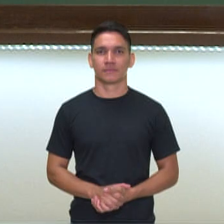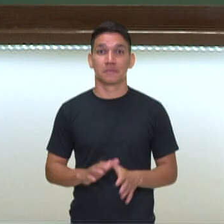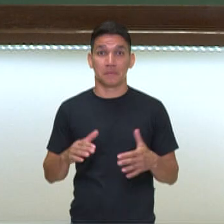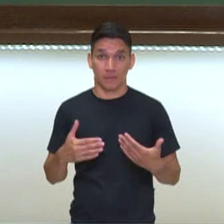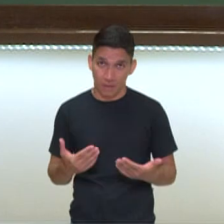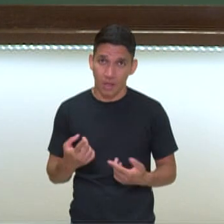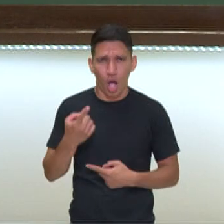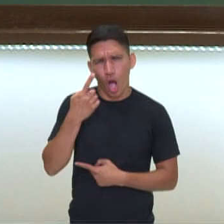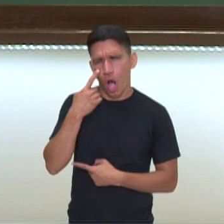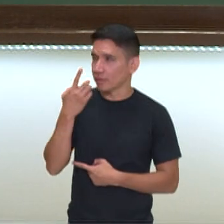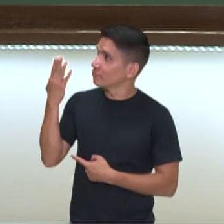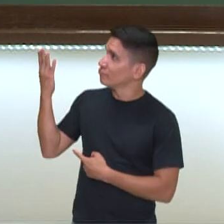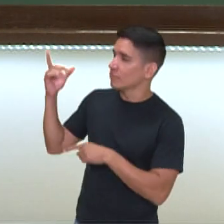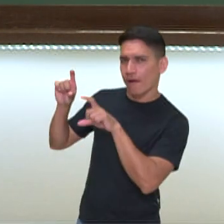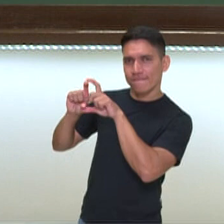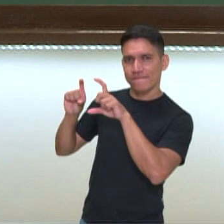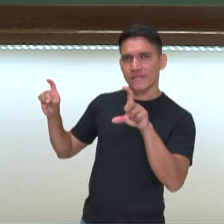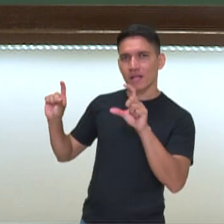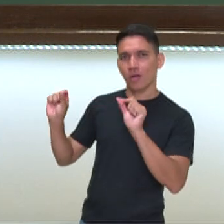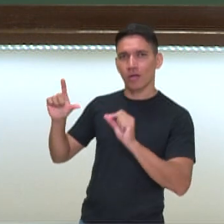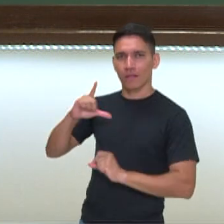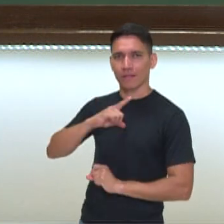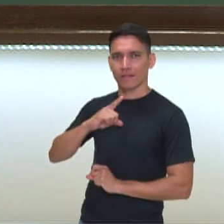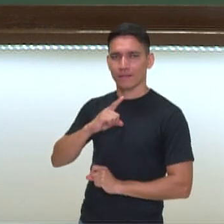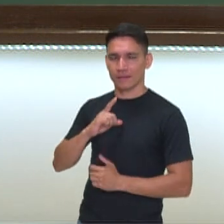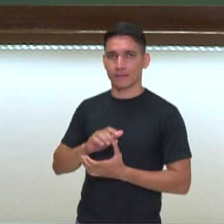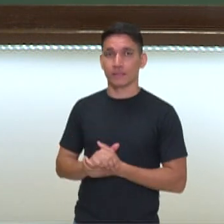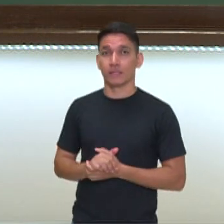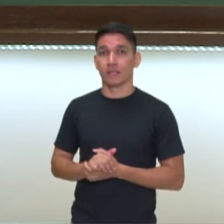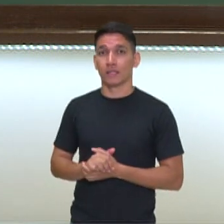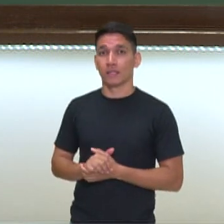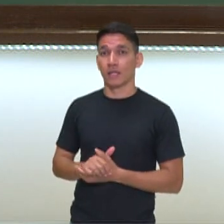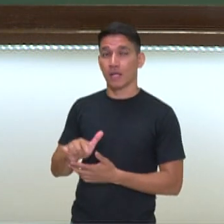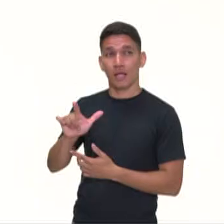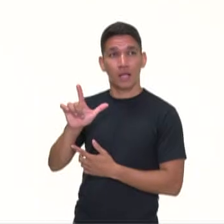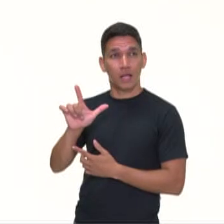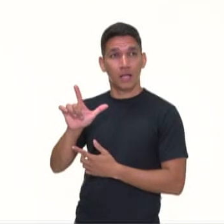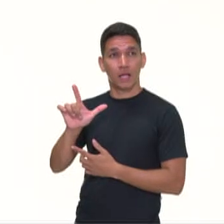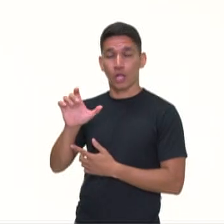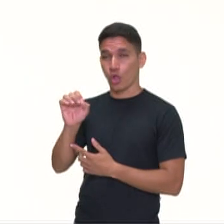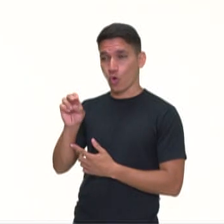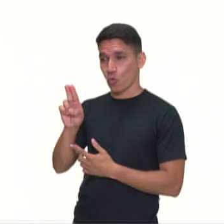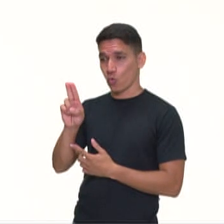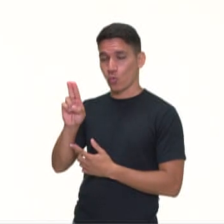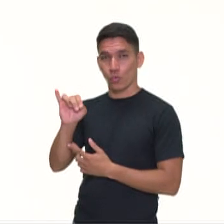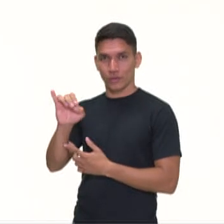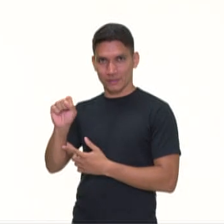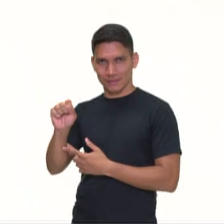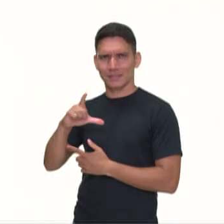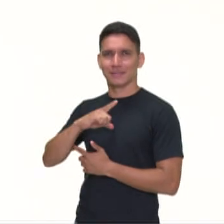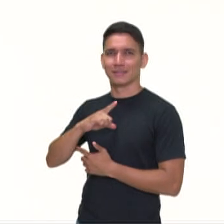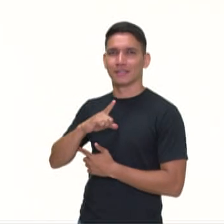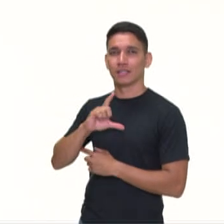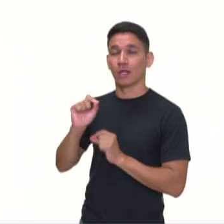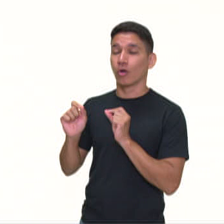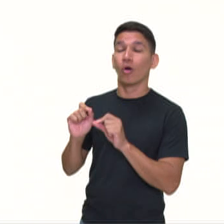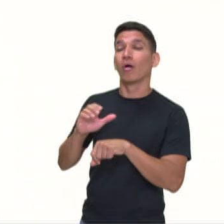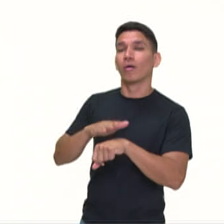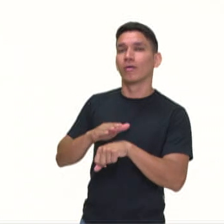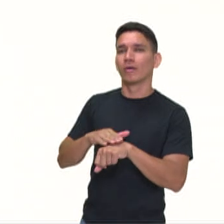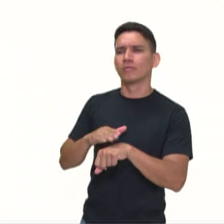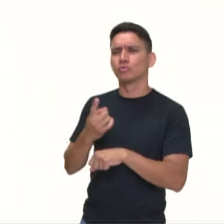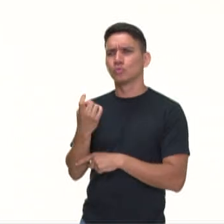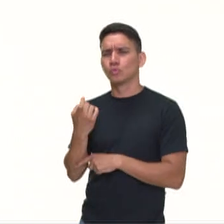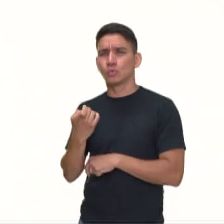Então, pessoal, observando a nossa frase, nós temos aqui. Louis in the city, he lunch at 1 o'clock, he newspapers every